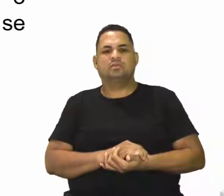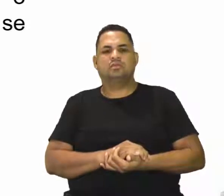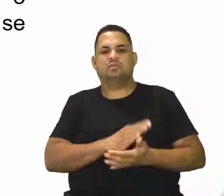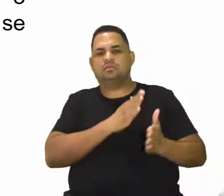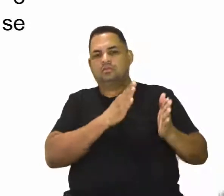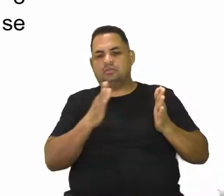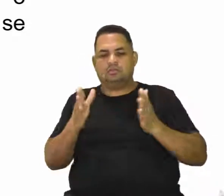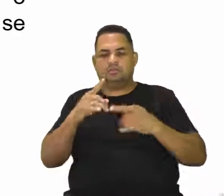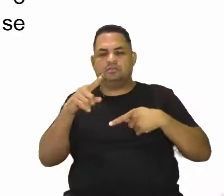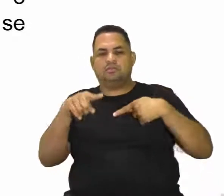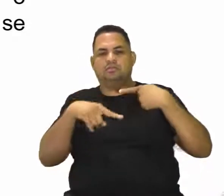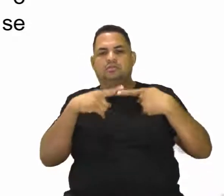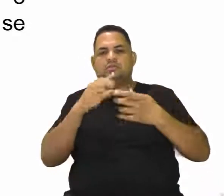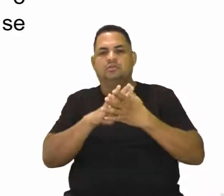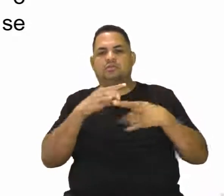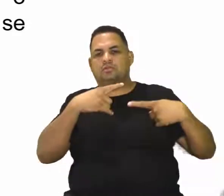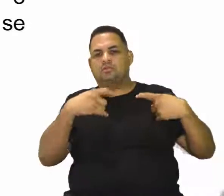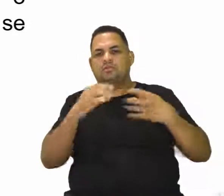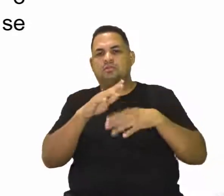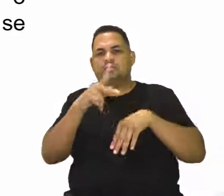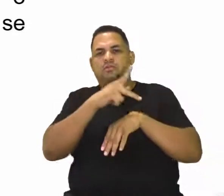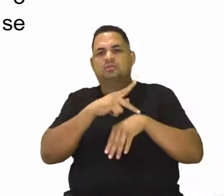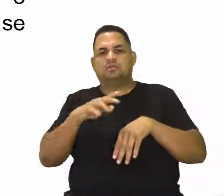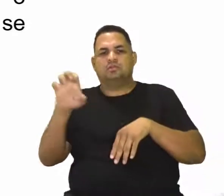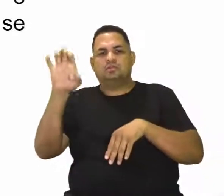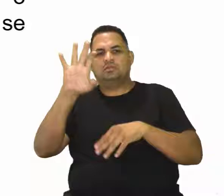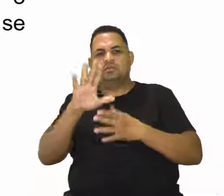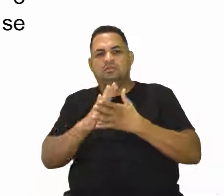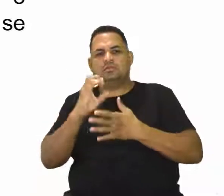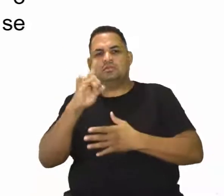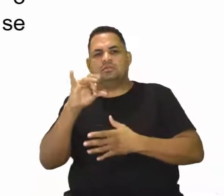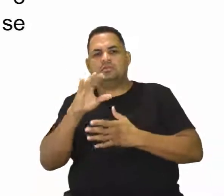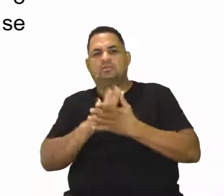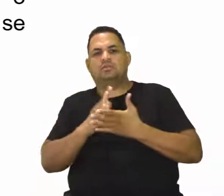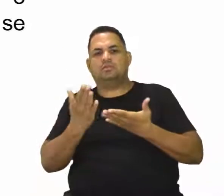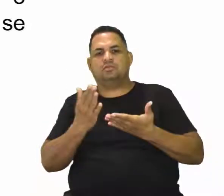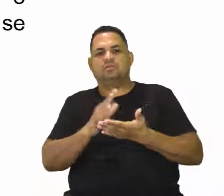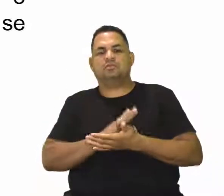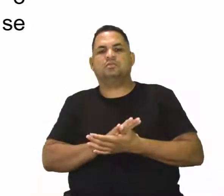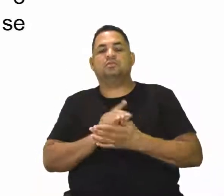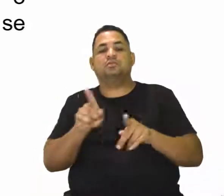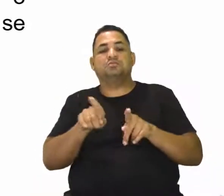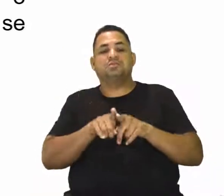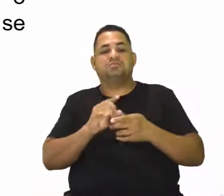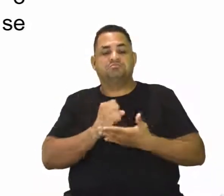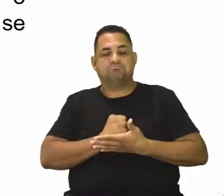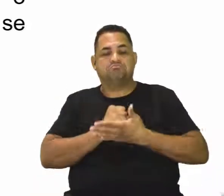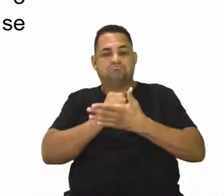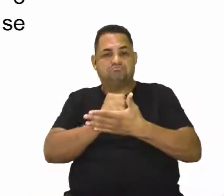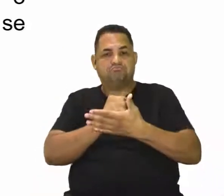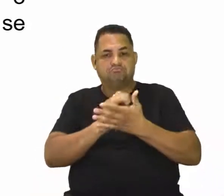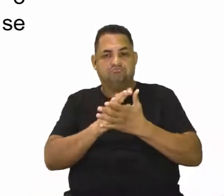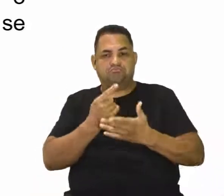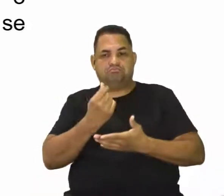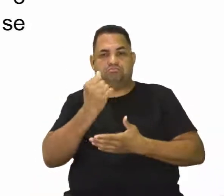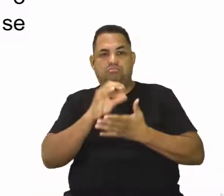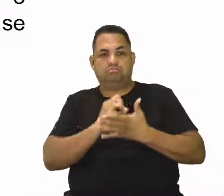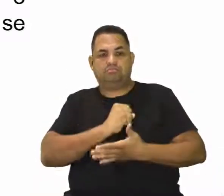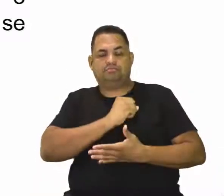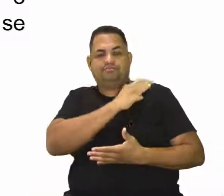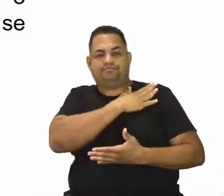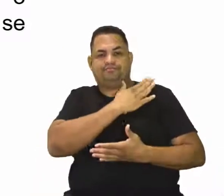No período pós-guerra, países da Europa Ocidental receberam ajuda financeira e